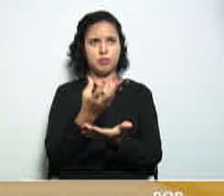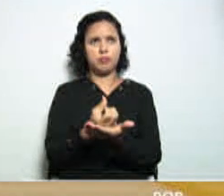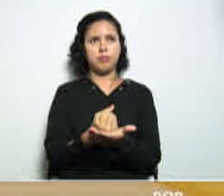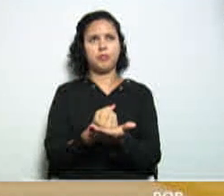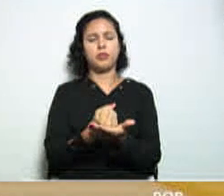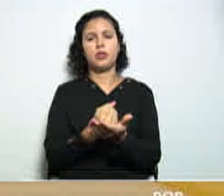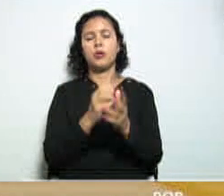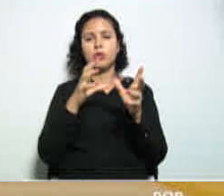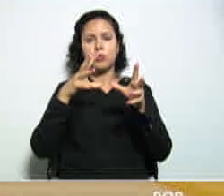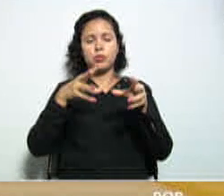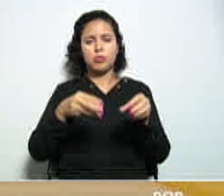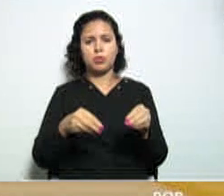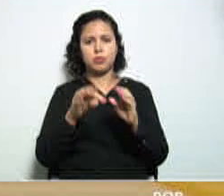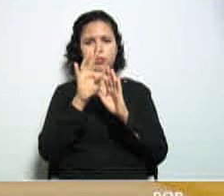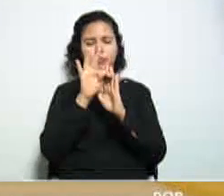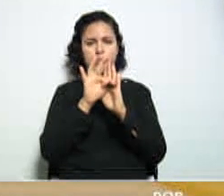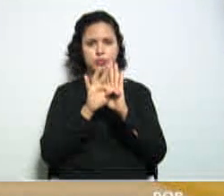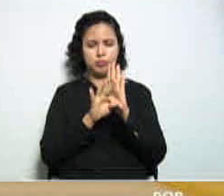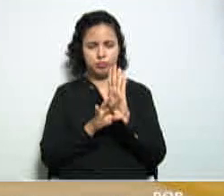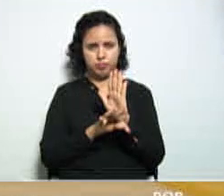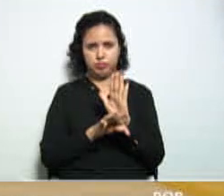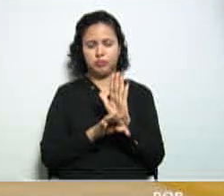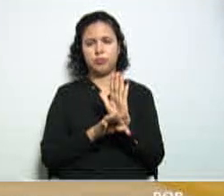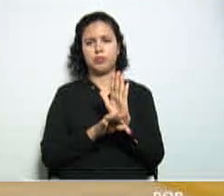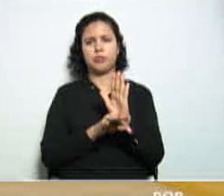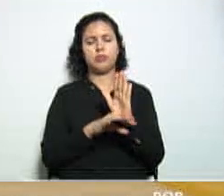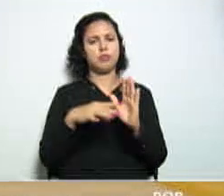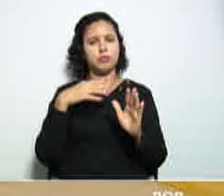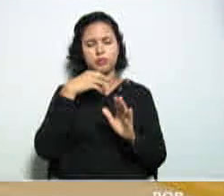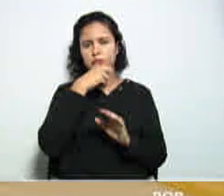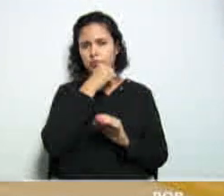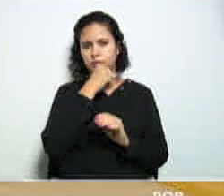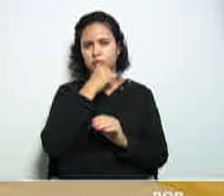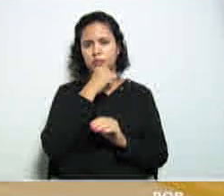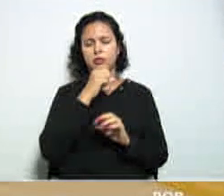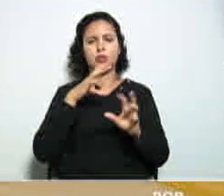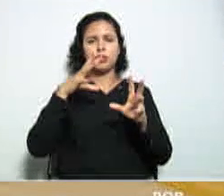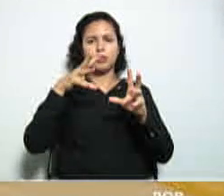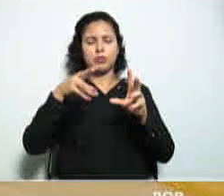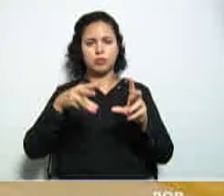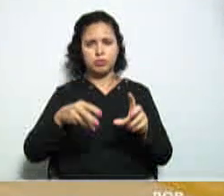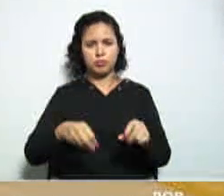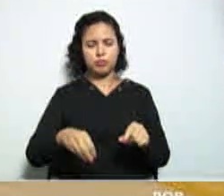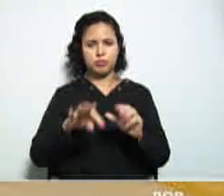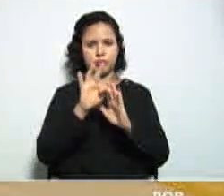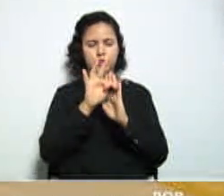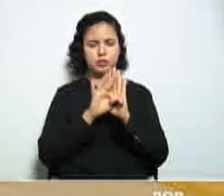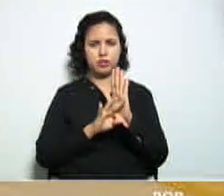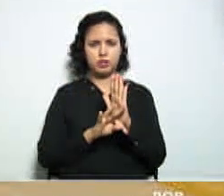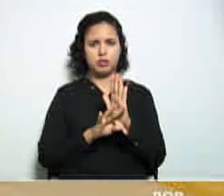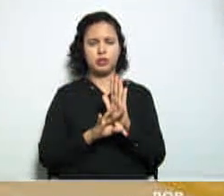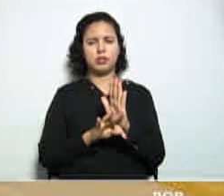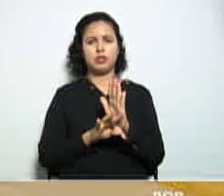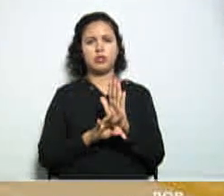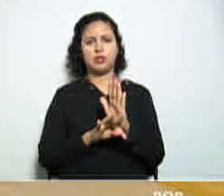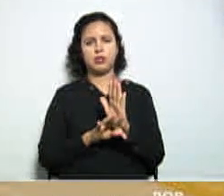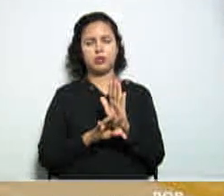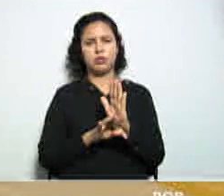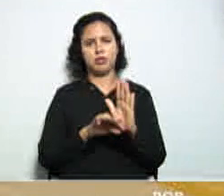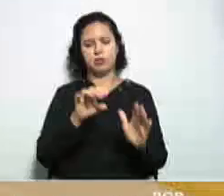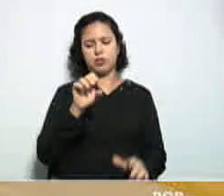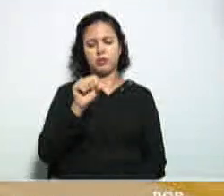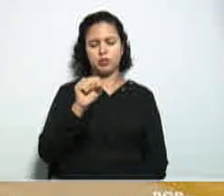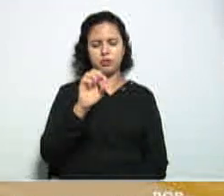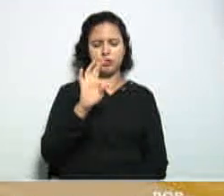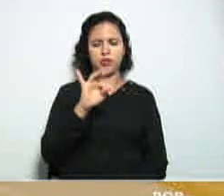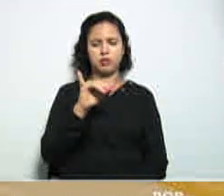esse texto vai aparecer aqui como estilo rápido e toda vez que eu selecionar um texto e vier no estilo